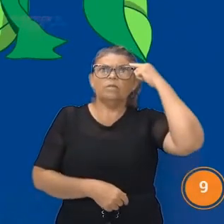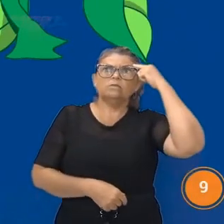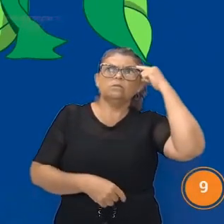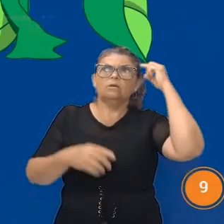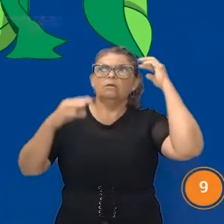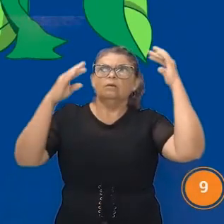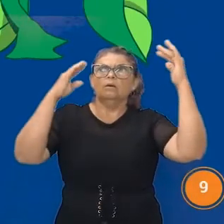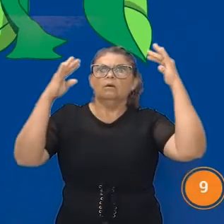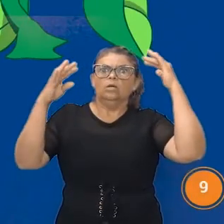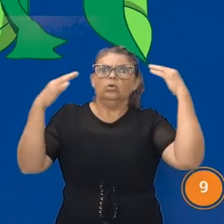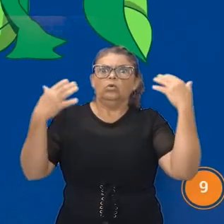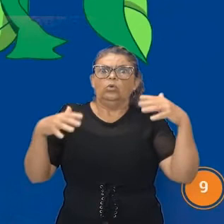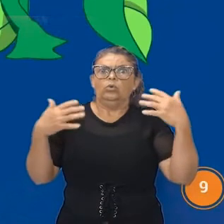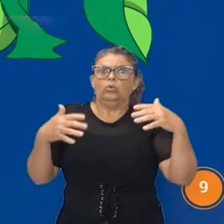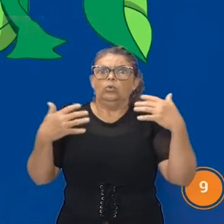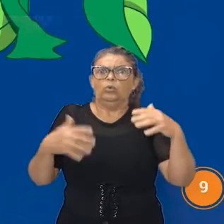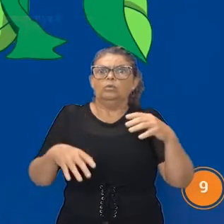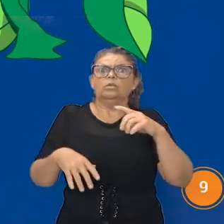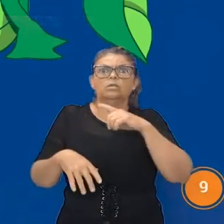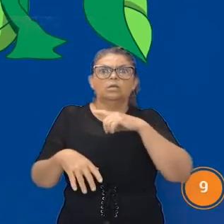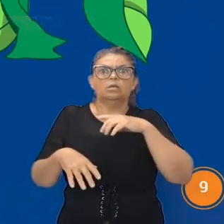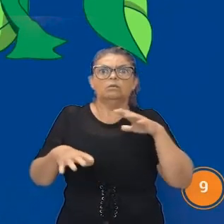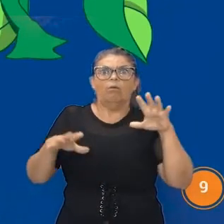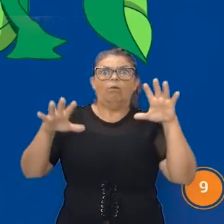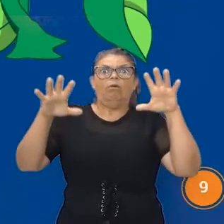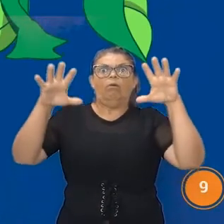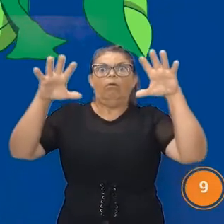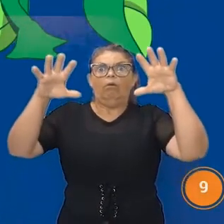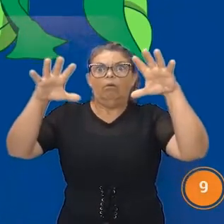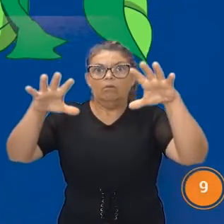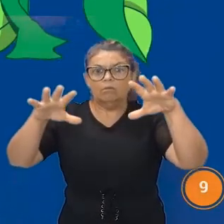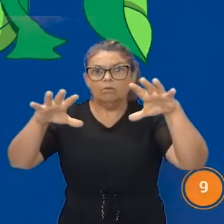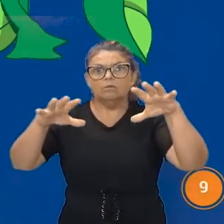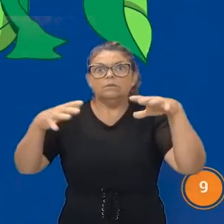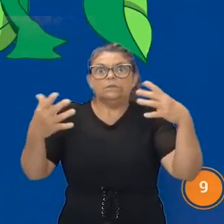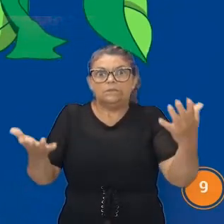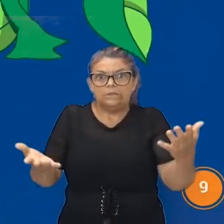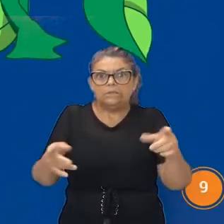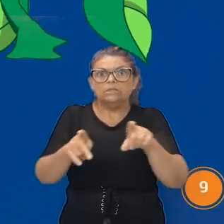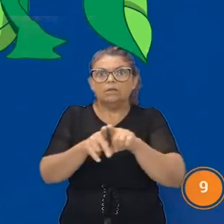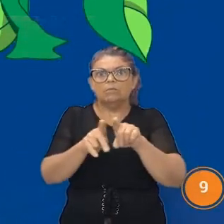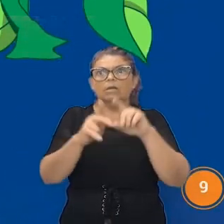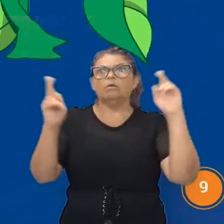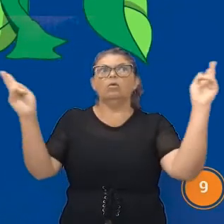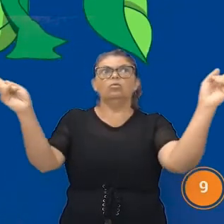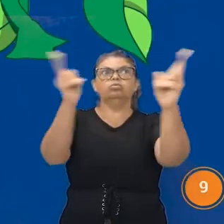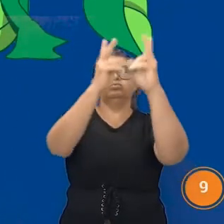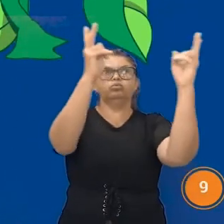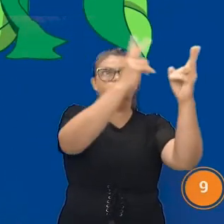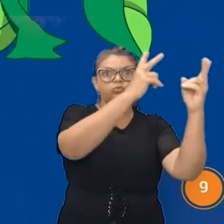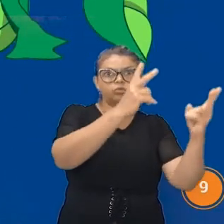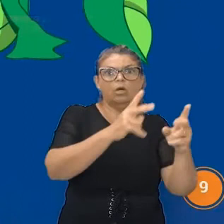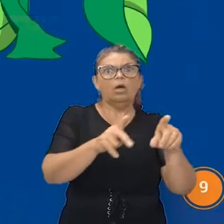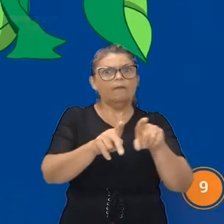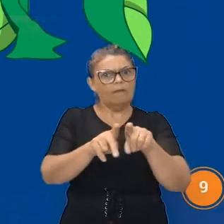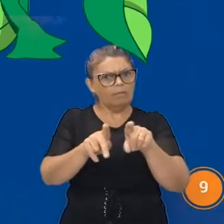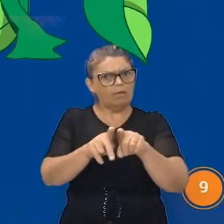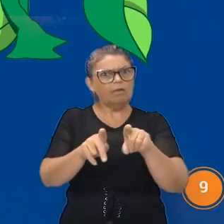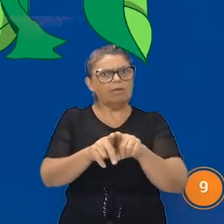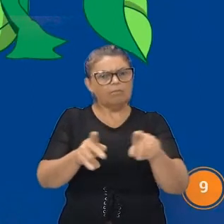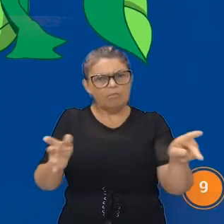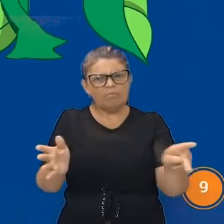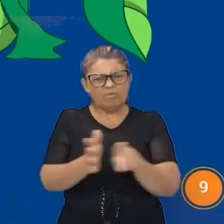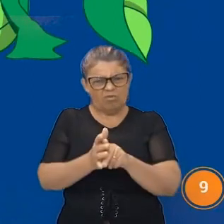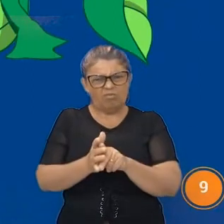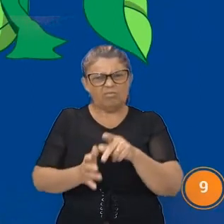não conhecíamos. Eles não tinham ideia do que estavam esperando e também, claro, os monstros marinhos era uma forma